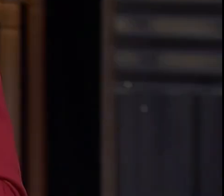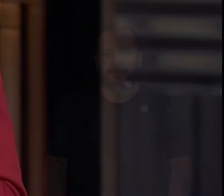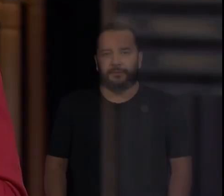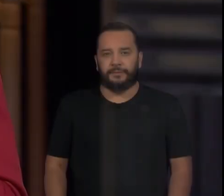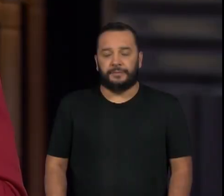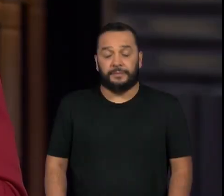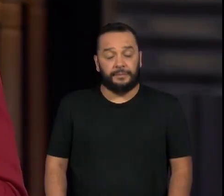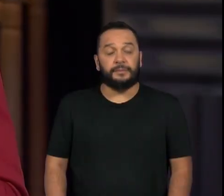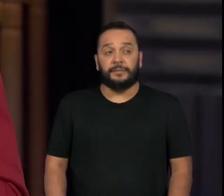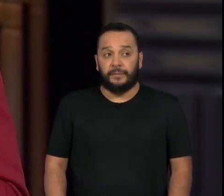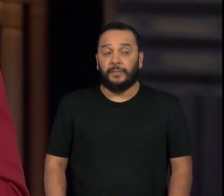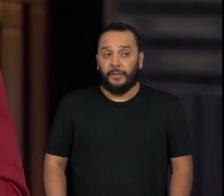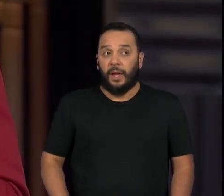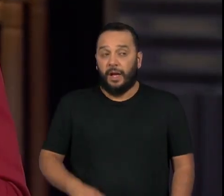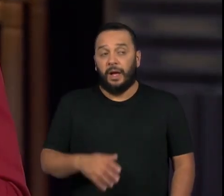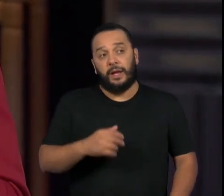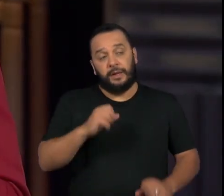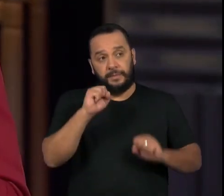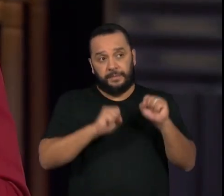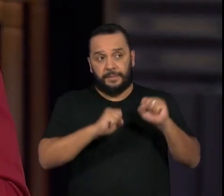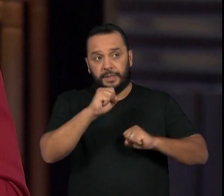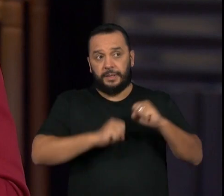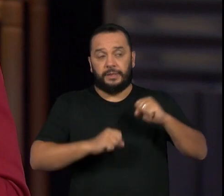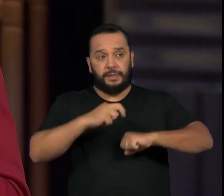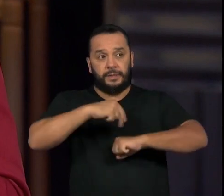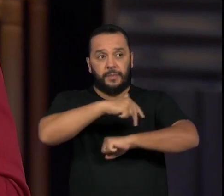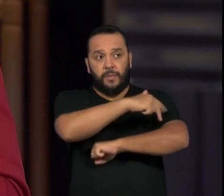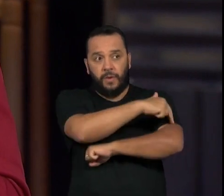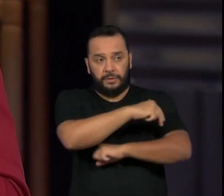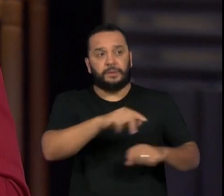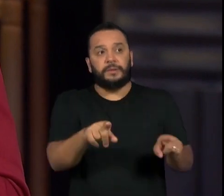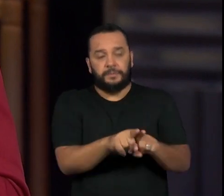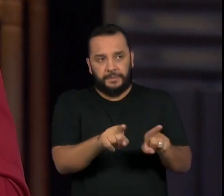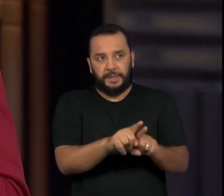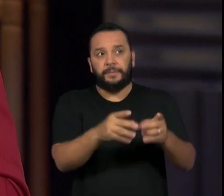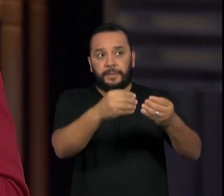A indústria da moda também tem um impacto ambiental já